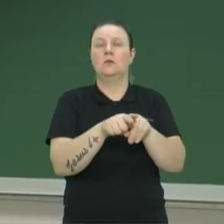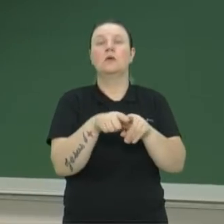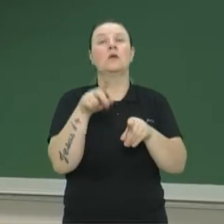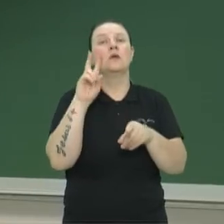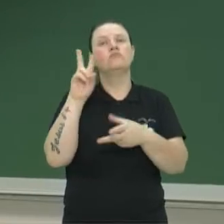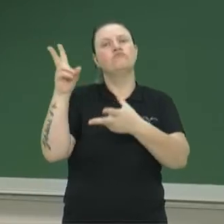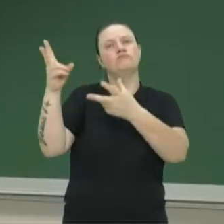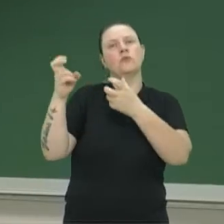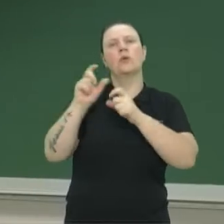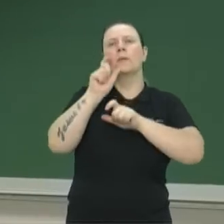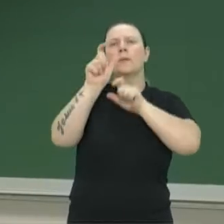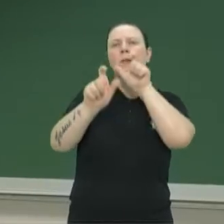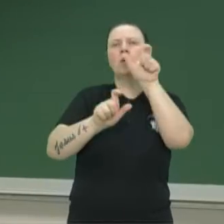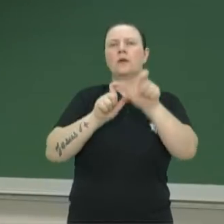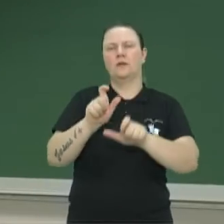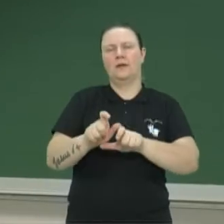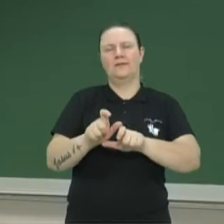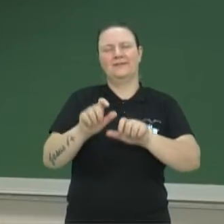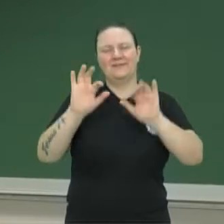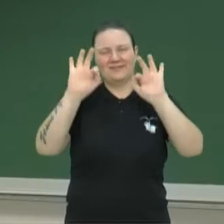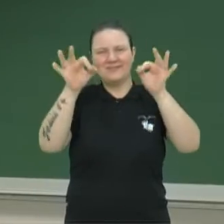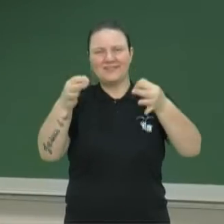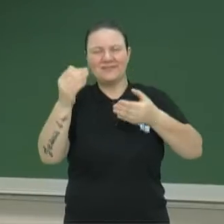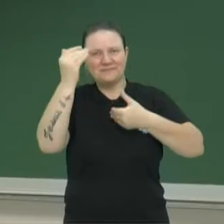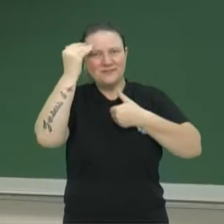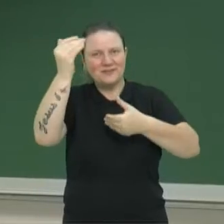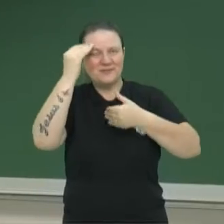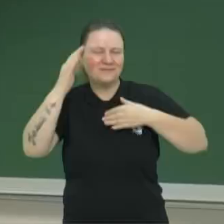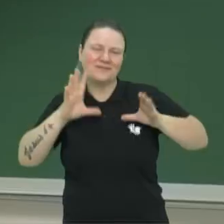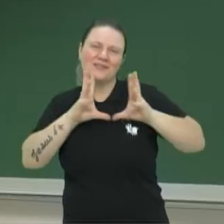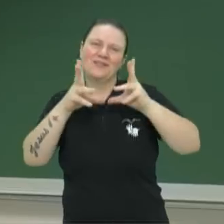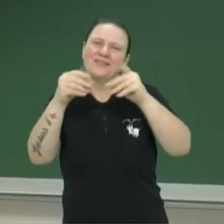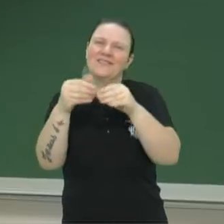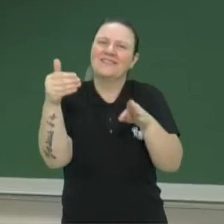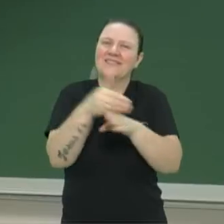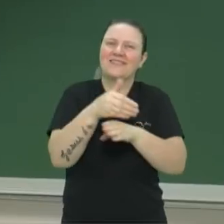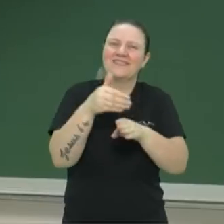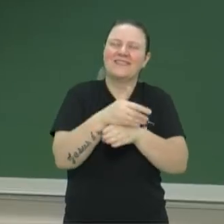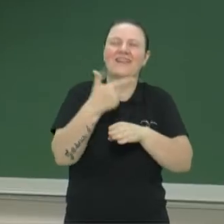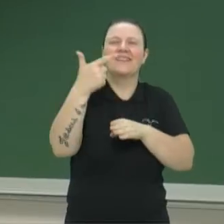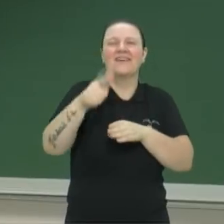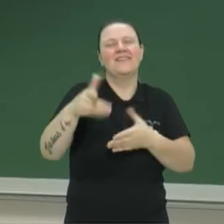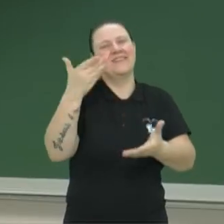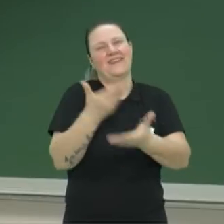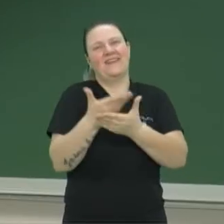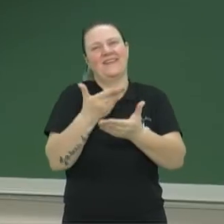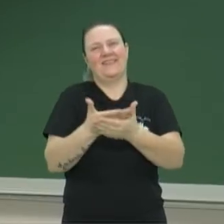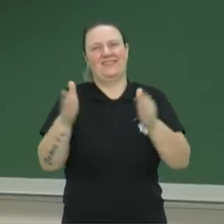ato, certo? Muito obrigado a você que esteve comigo e até a próxima.